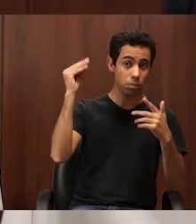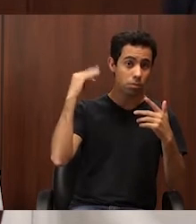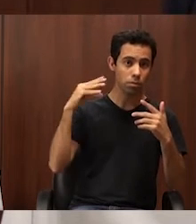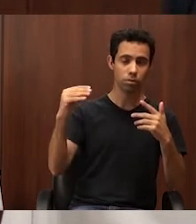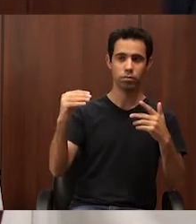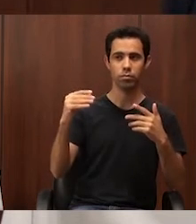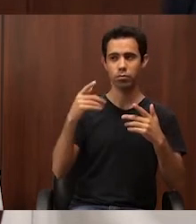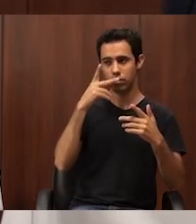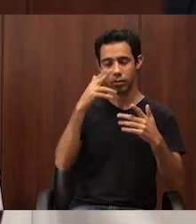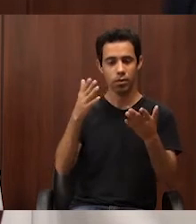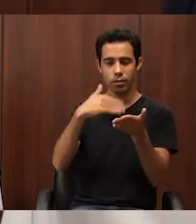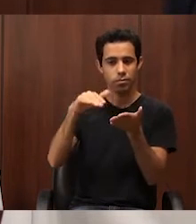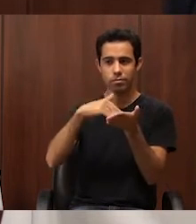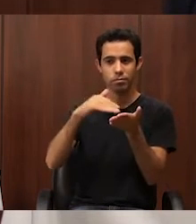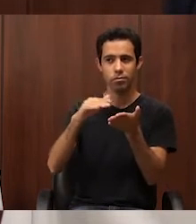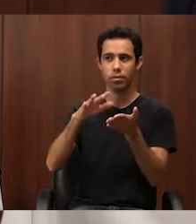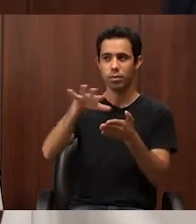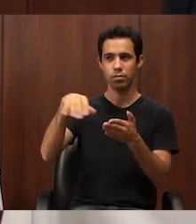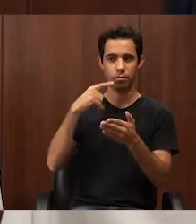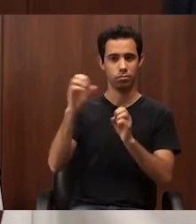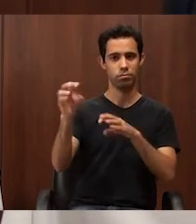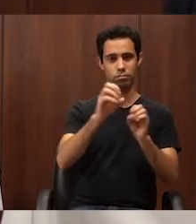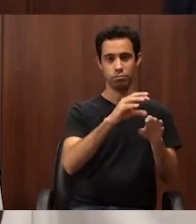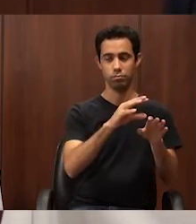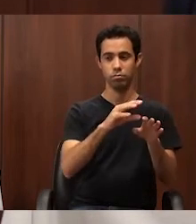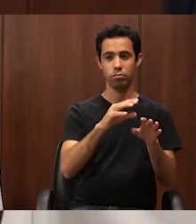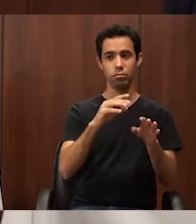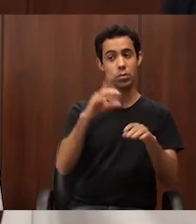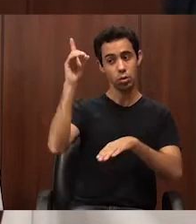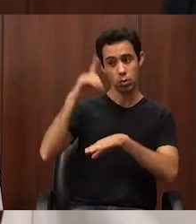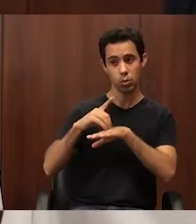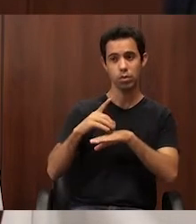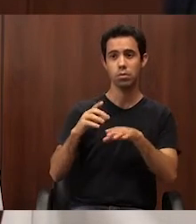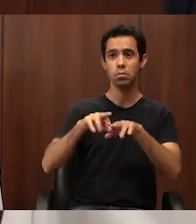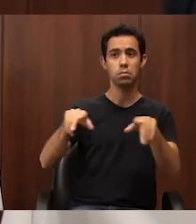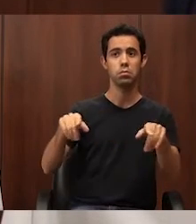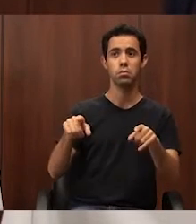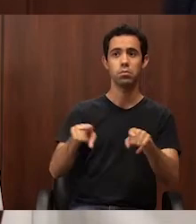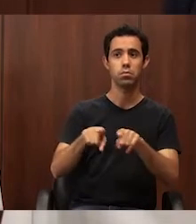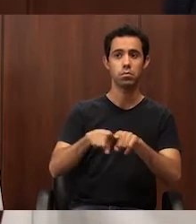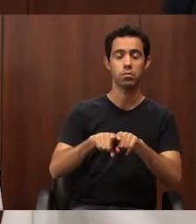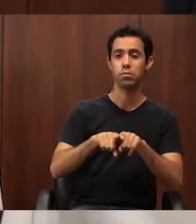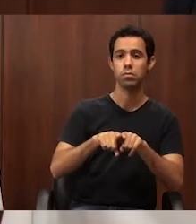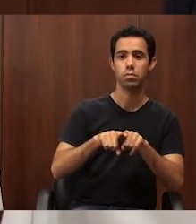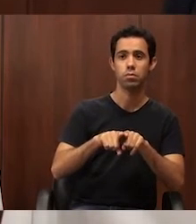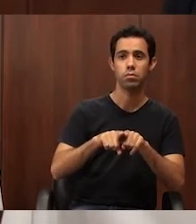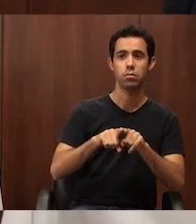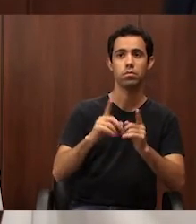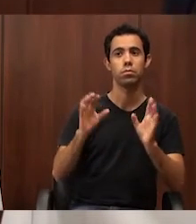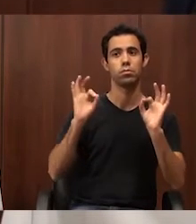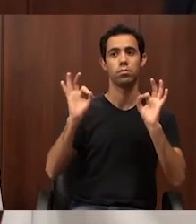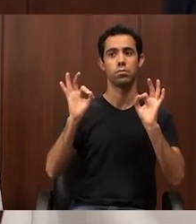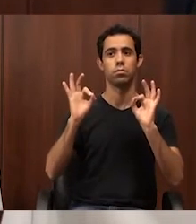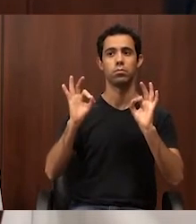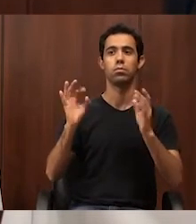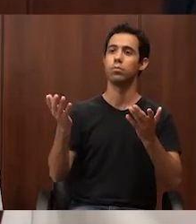distantes das diretorias de ensino. Eu, particularmente, mesmo havendo saído da atuação direta com a educação especial, tenho recebido